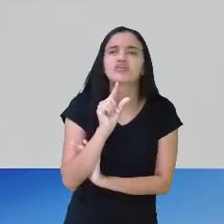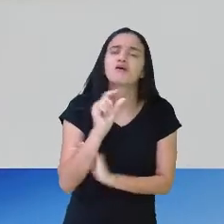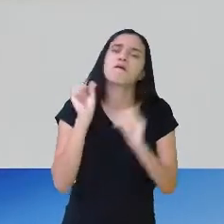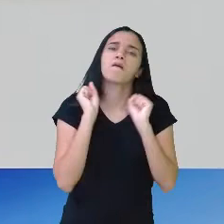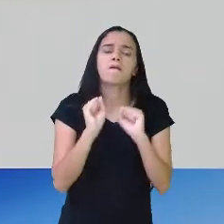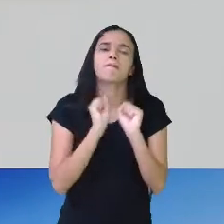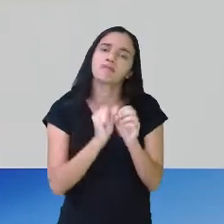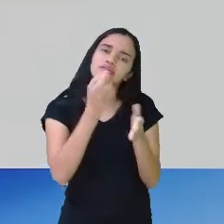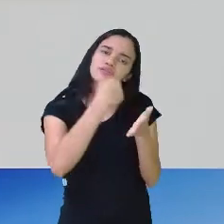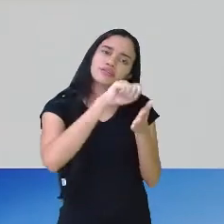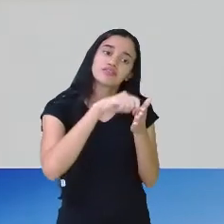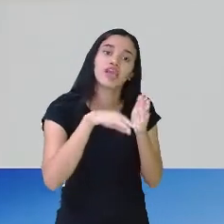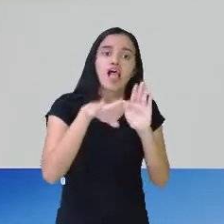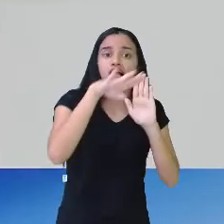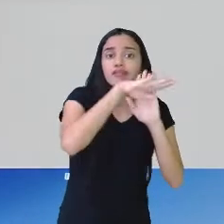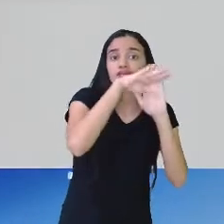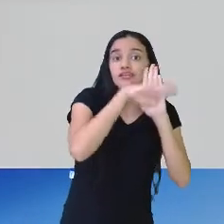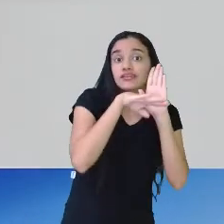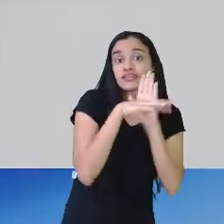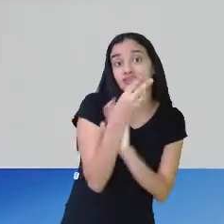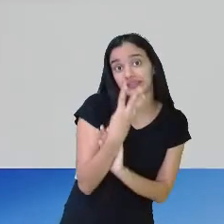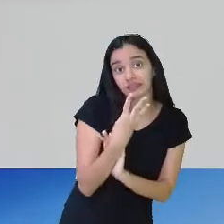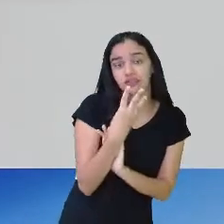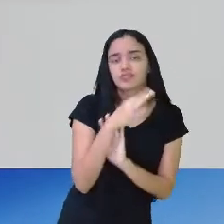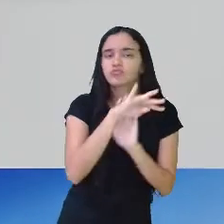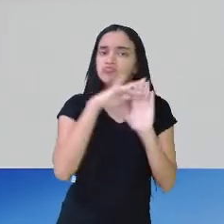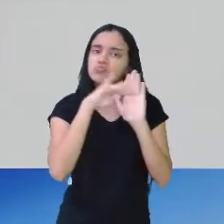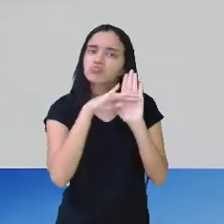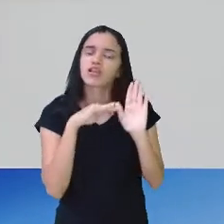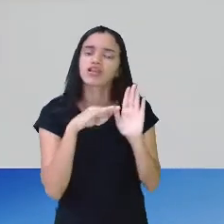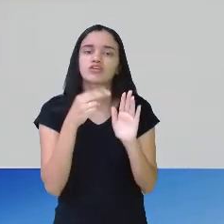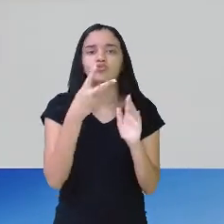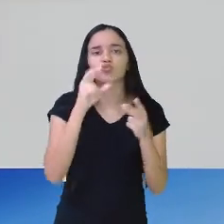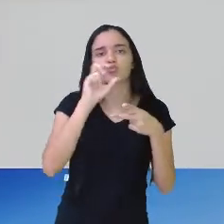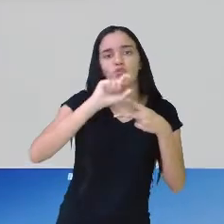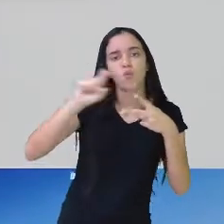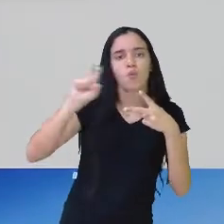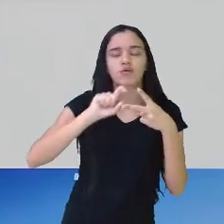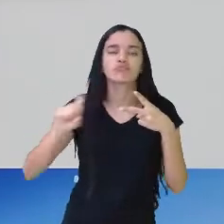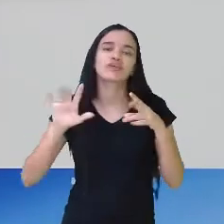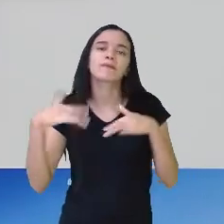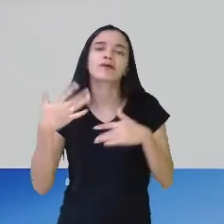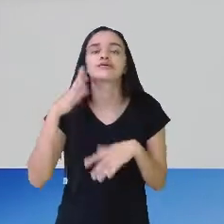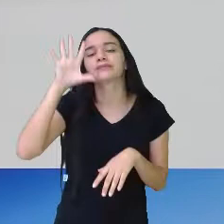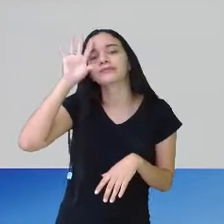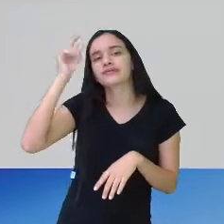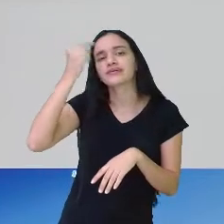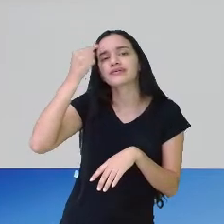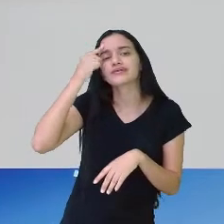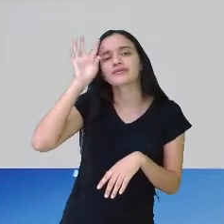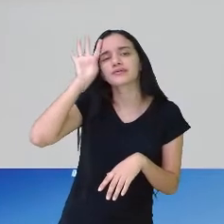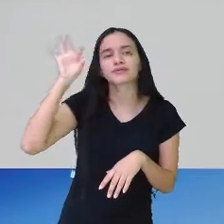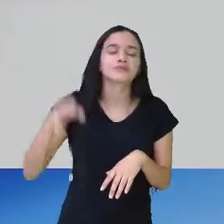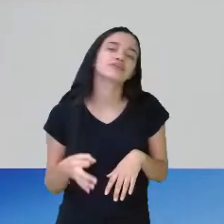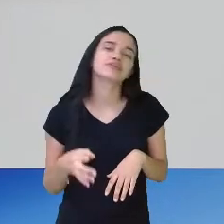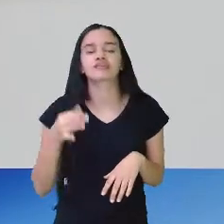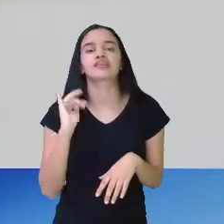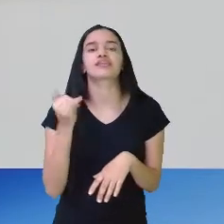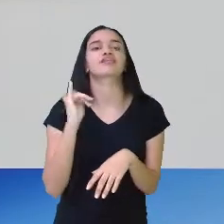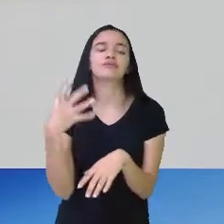podem escrever 3 linhas, 2 frases, mas pensando nessa complexidade narrativa de